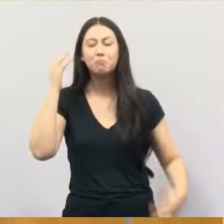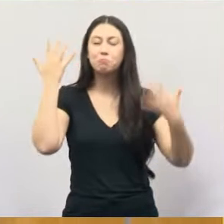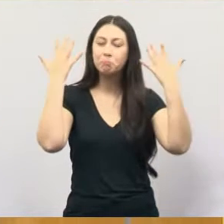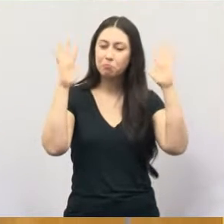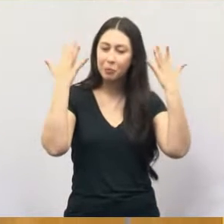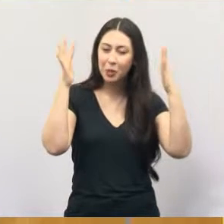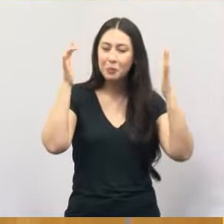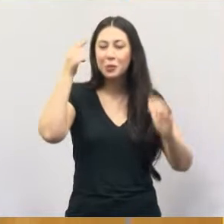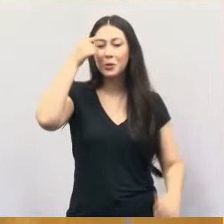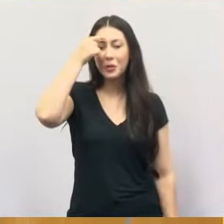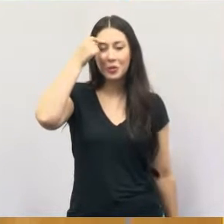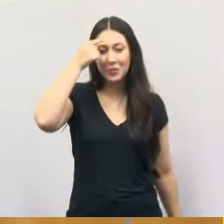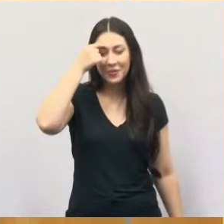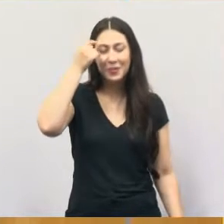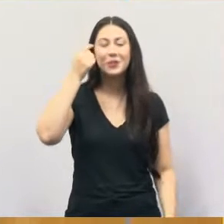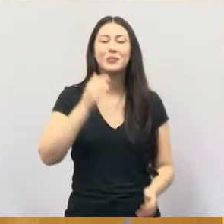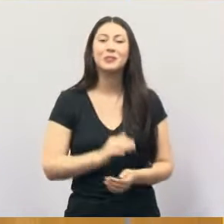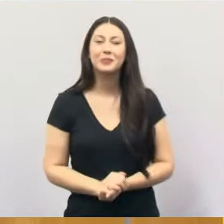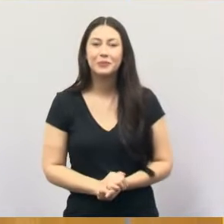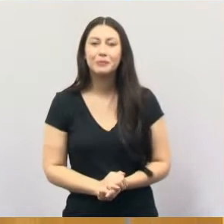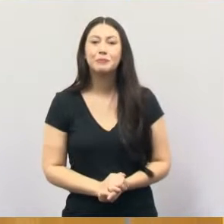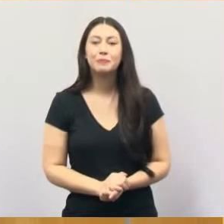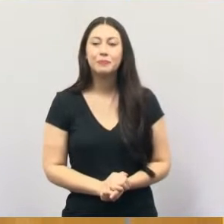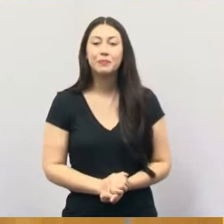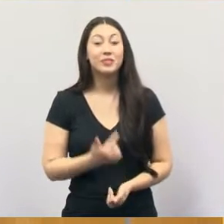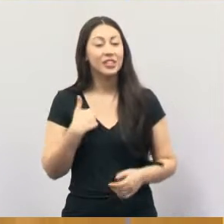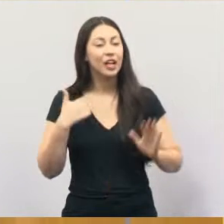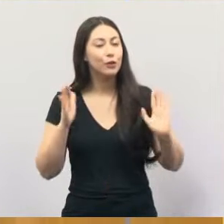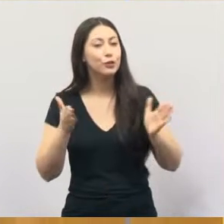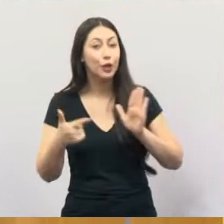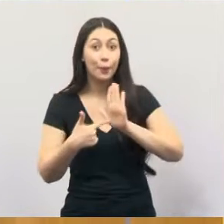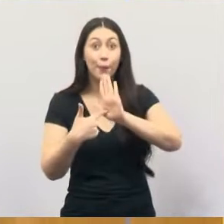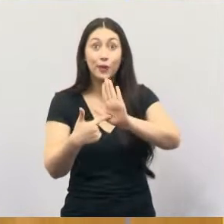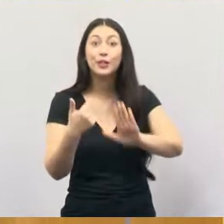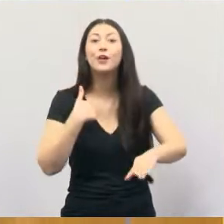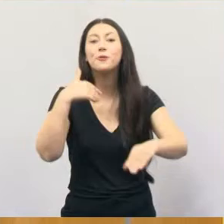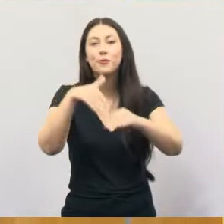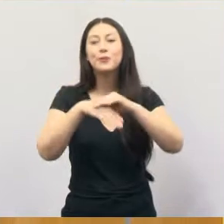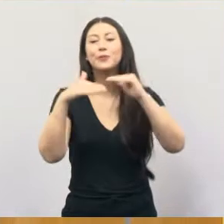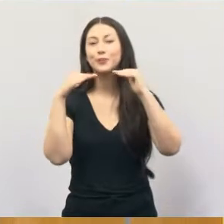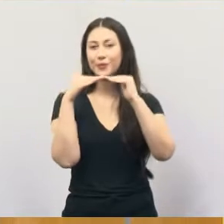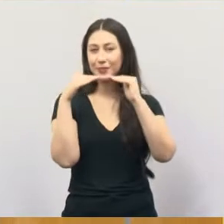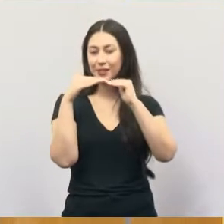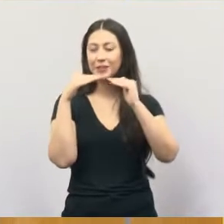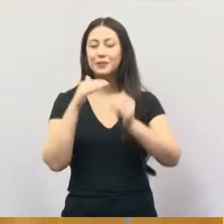parabéns, vereador Edgar Sasaki, e eu, desde já, antecipo meu voto favorável.